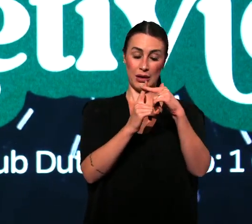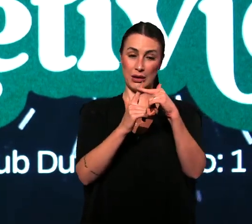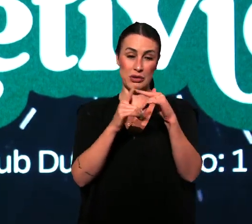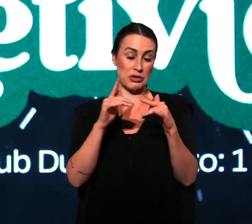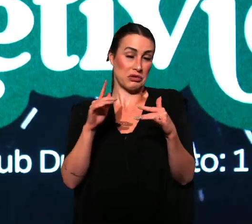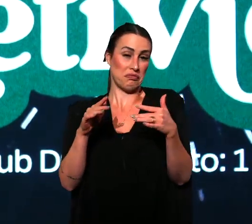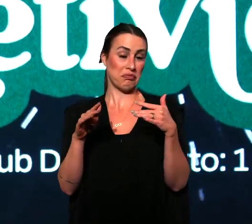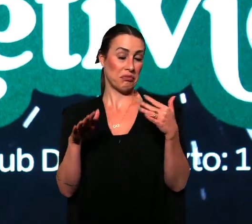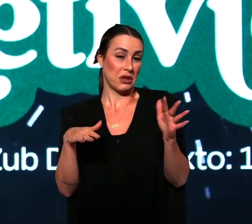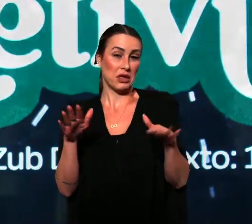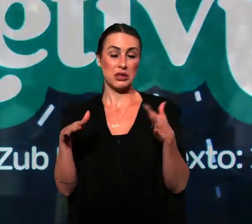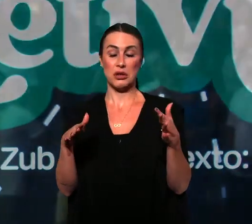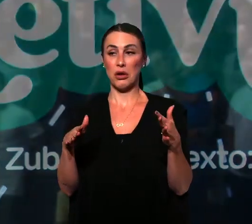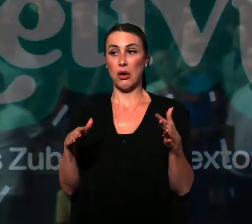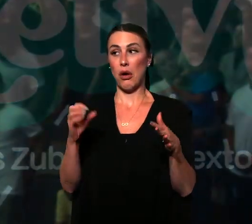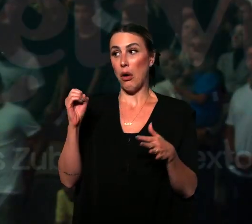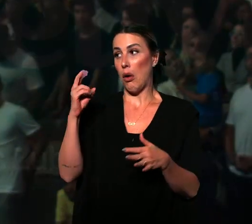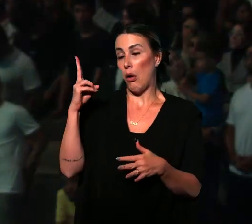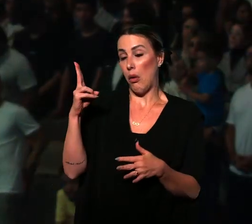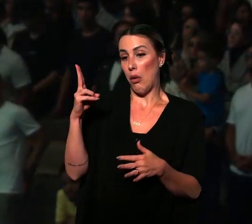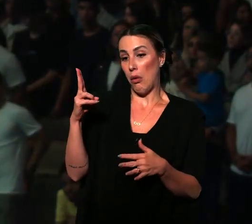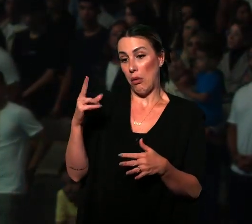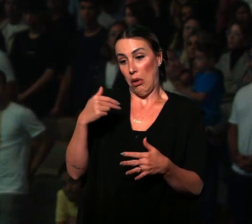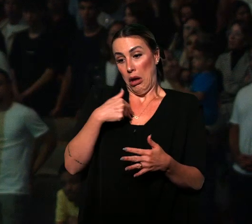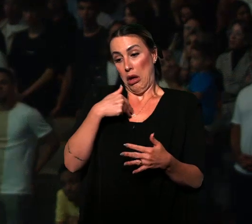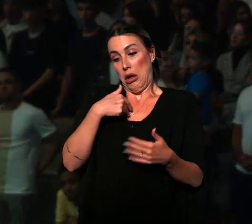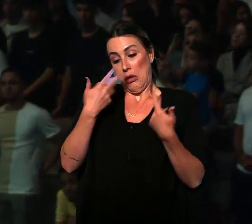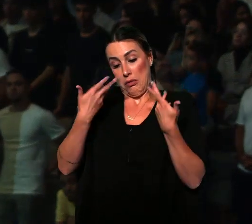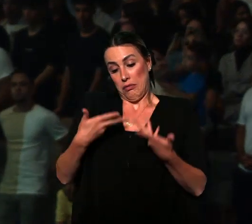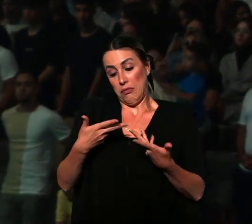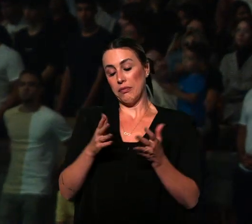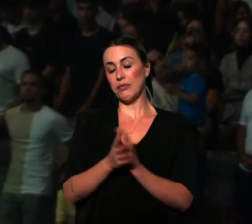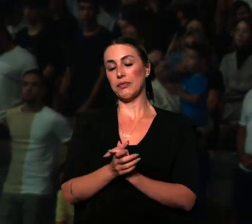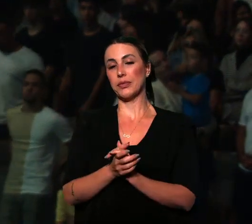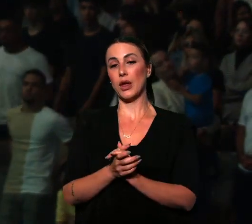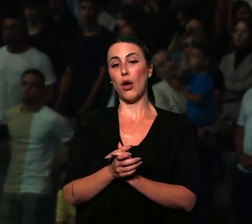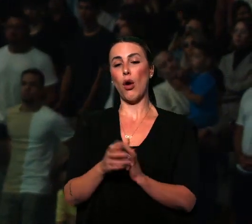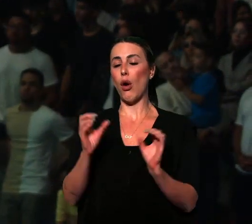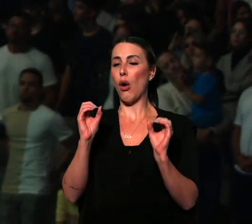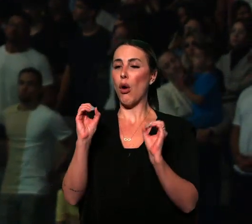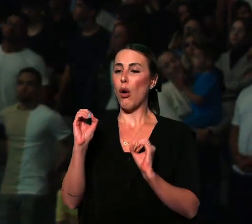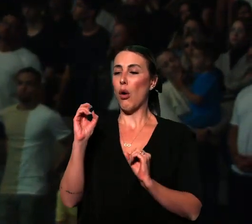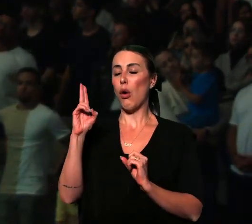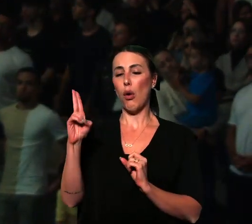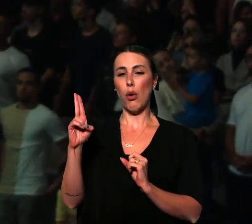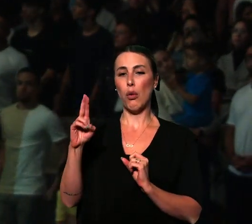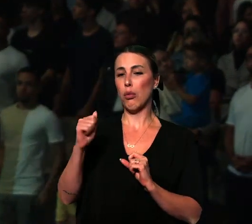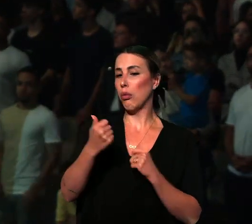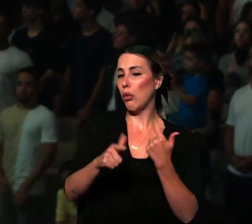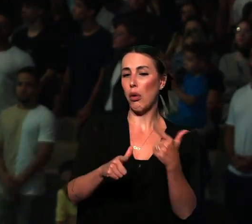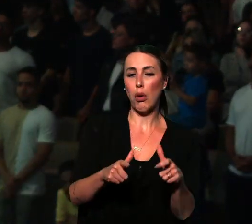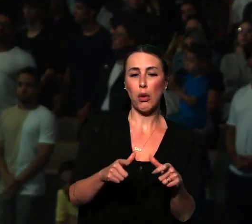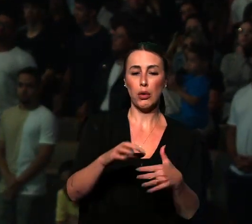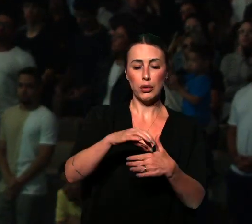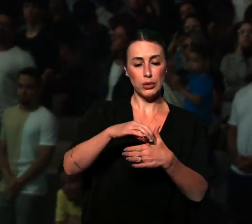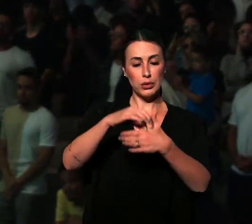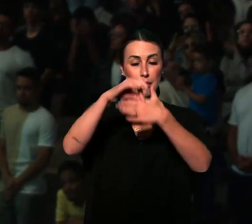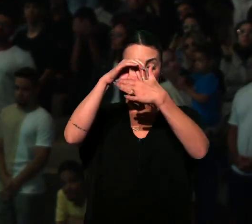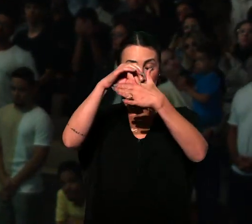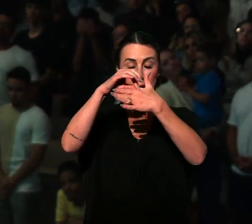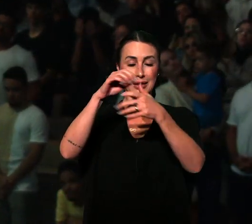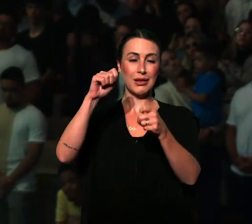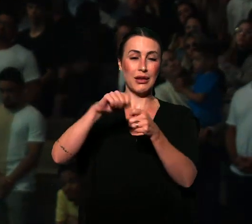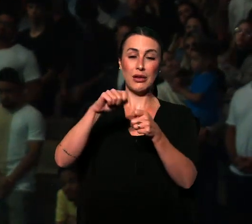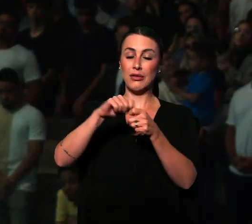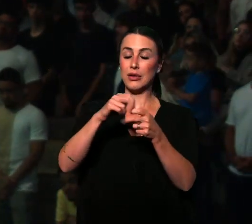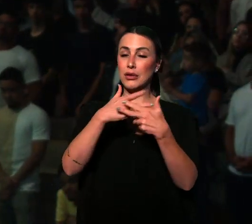sabe por algum outro líder espiritual na tua vida, em algum momento da tua caminhada, que fez coisas que não deveriam ter acontecido e acabou te afastando